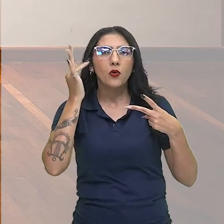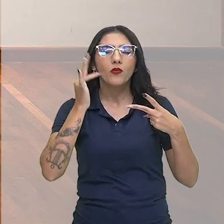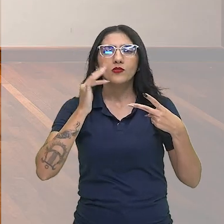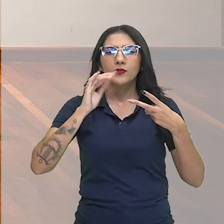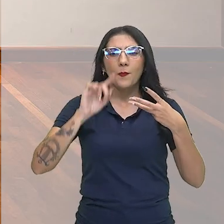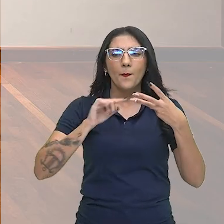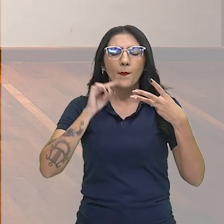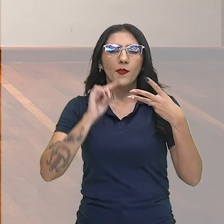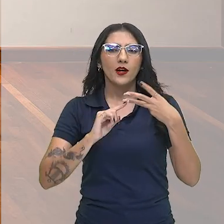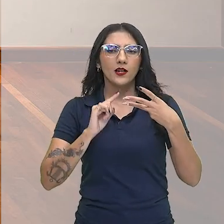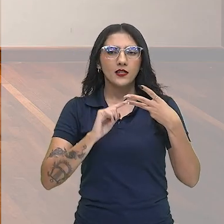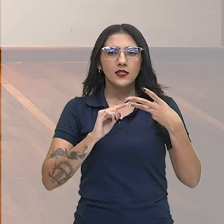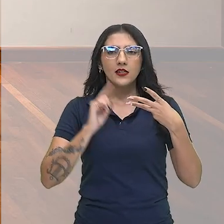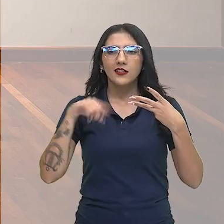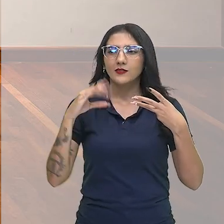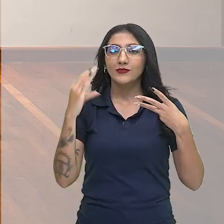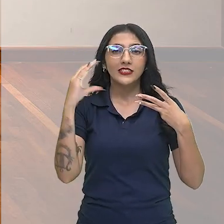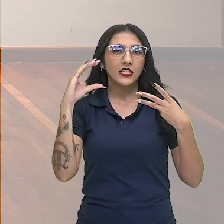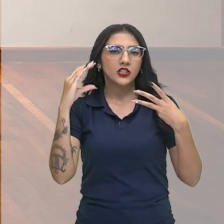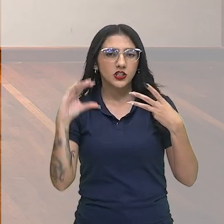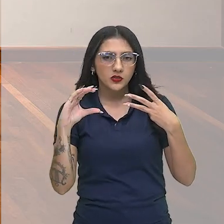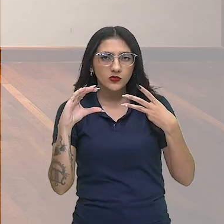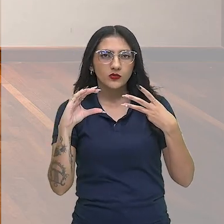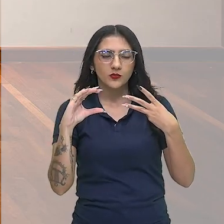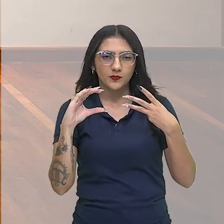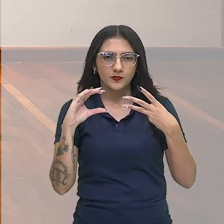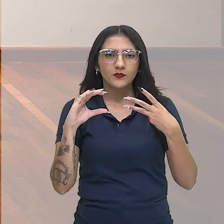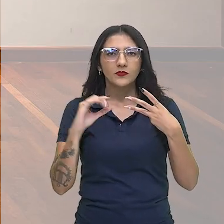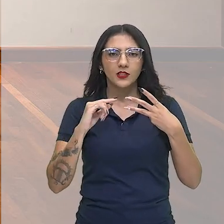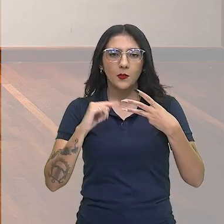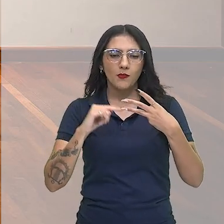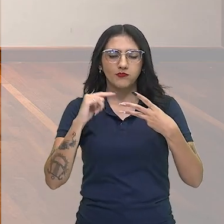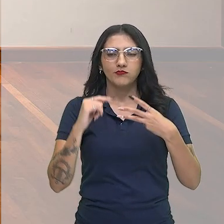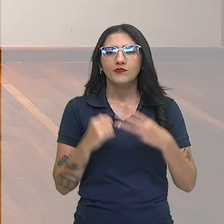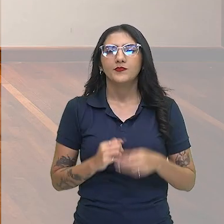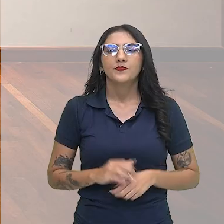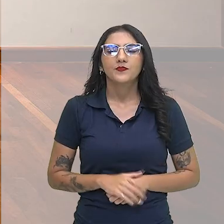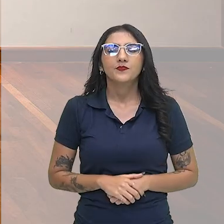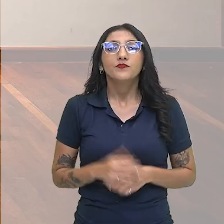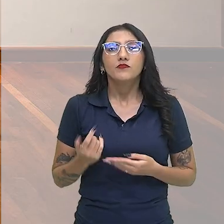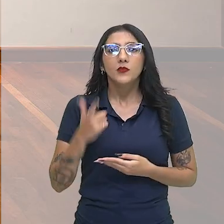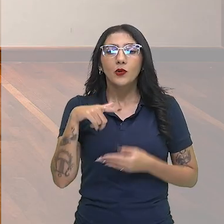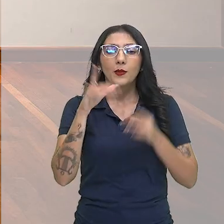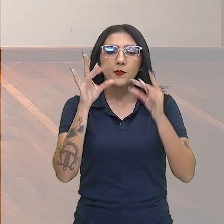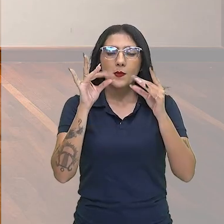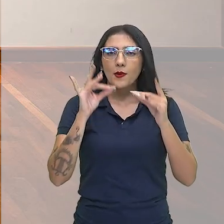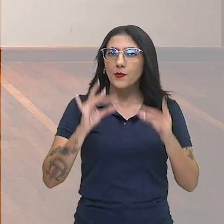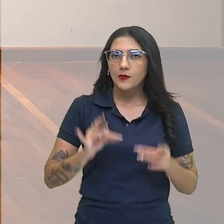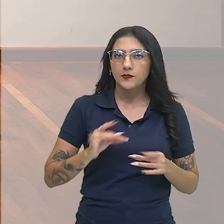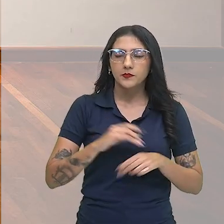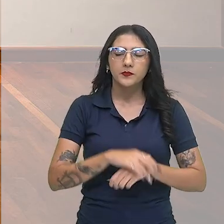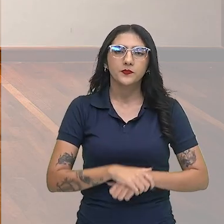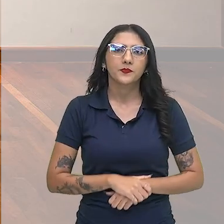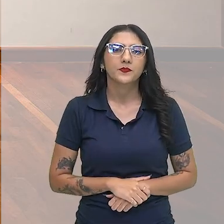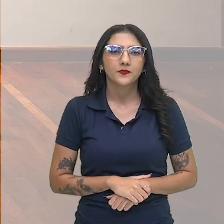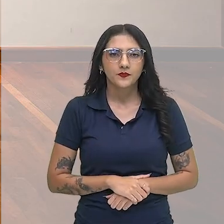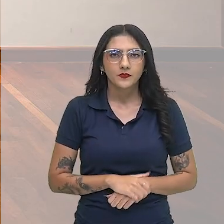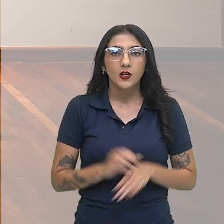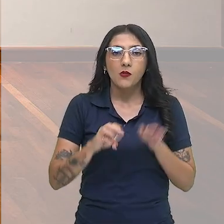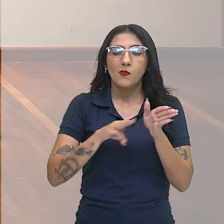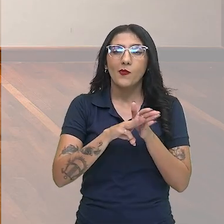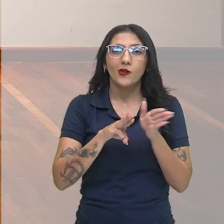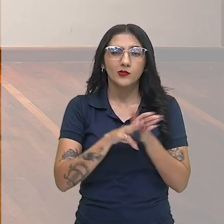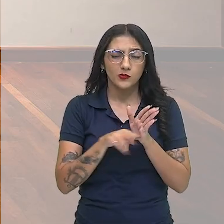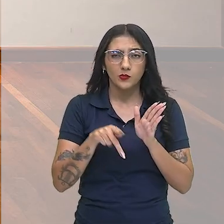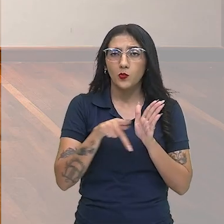que é o pensamento científico, né? Passado aí a partir da experimentação, né? E de um método próprio